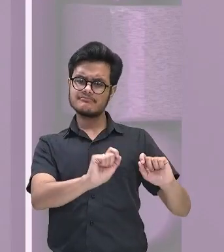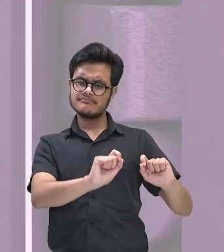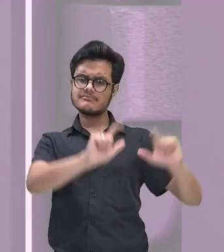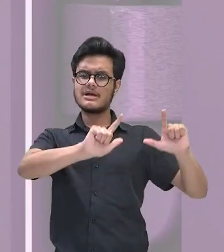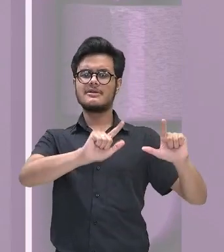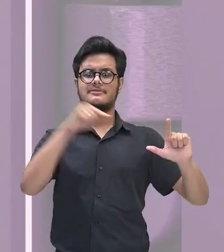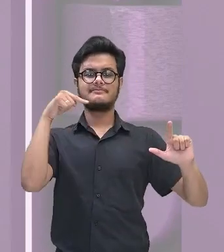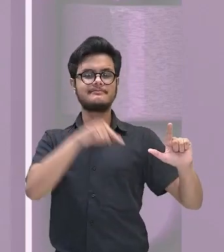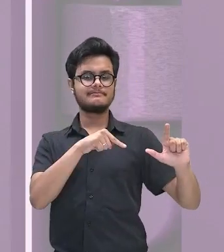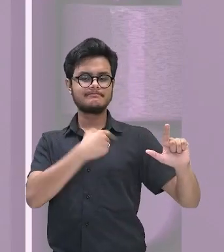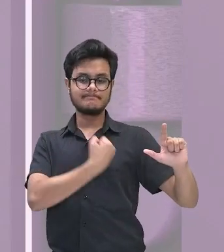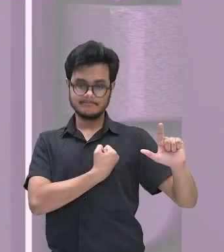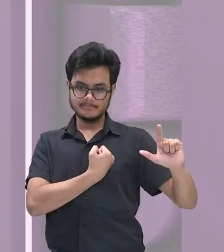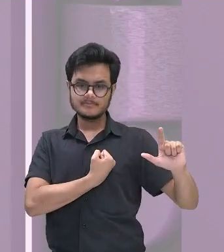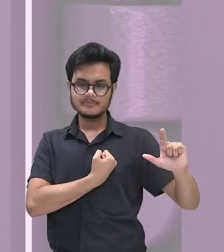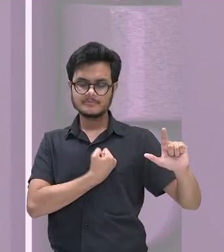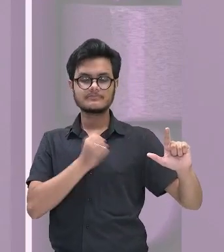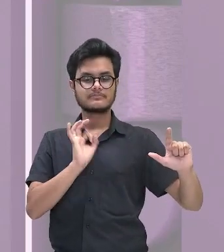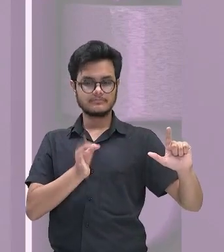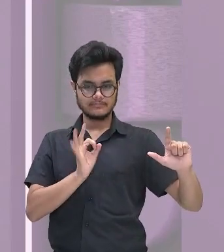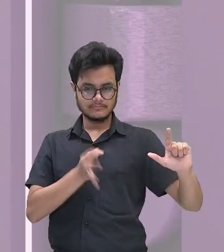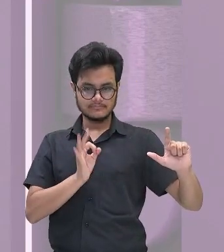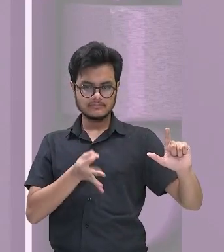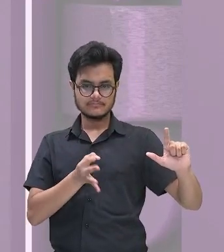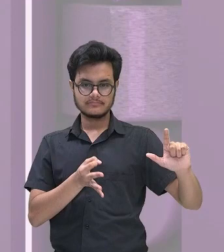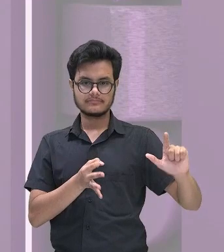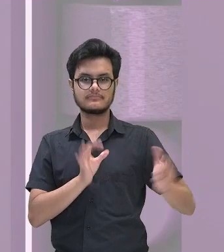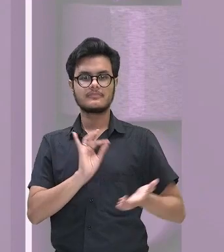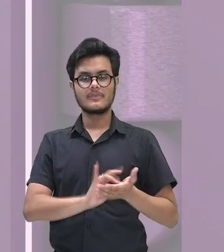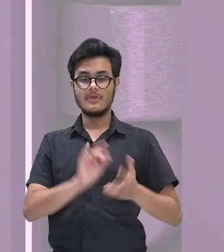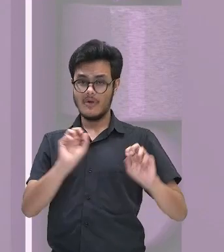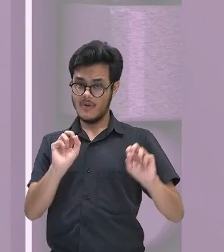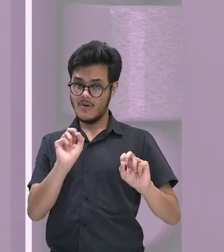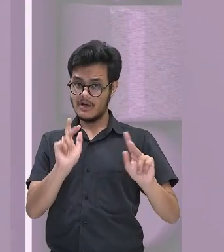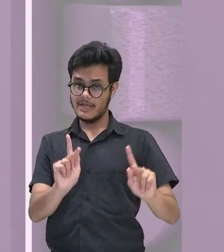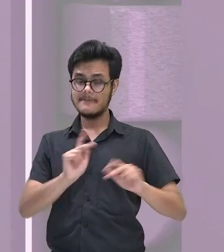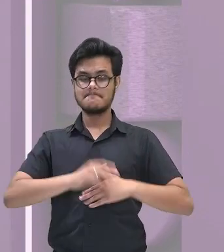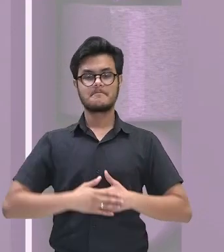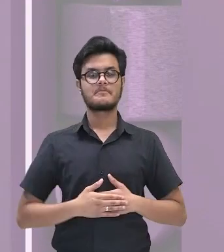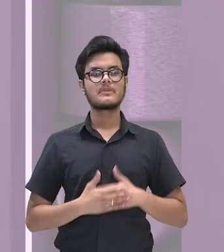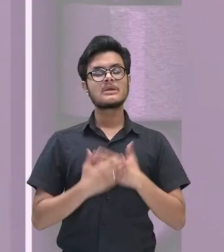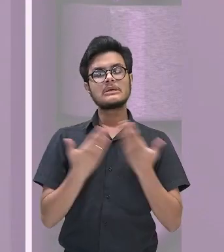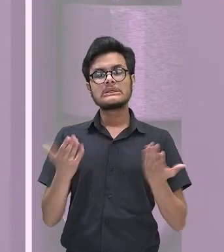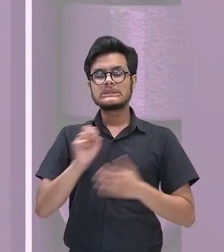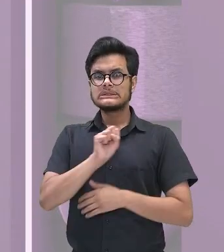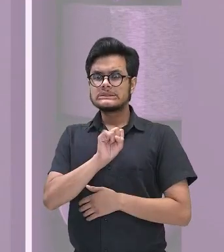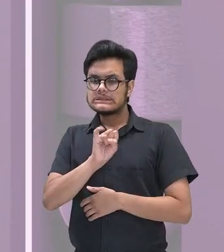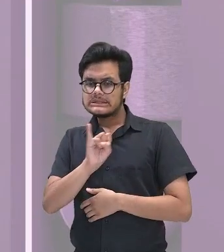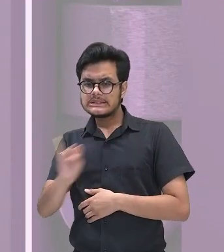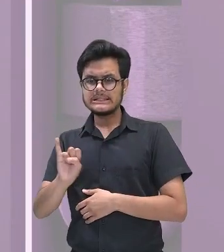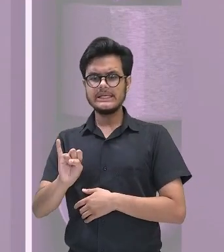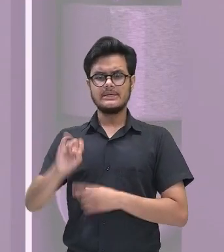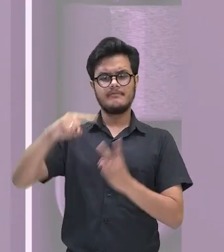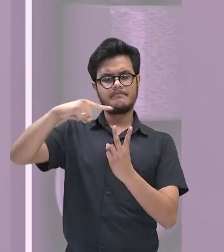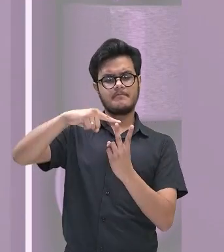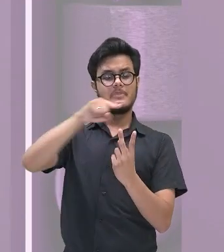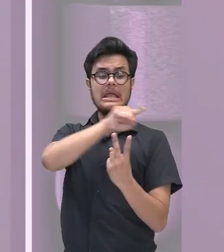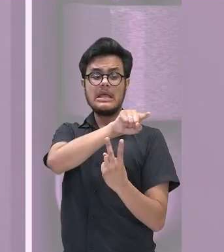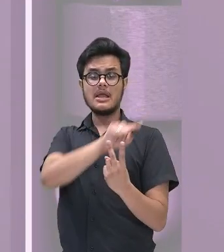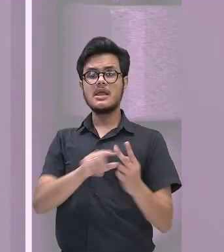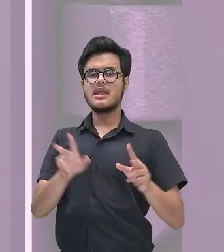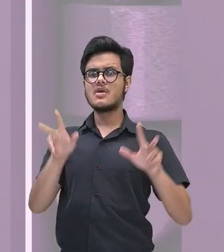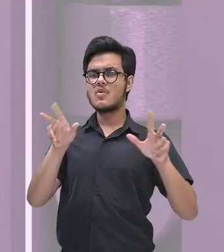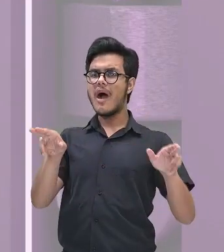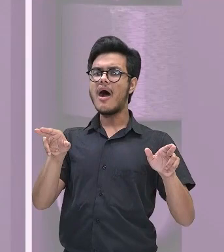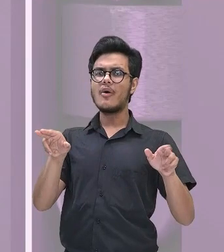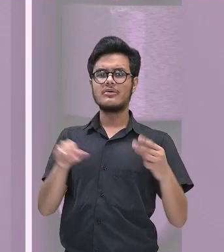número, quando eles possuem radicandos iguais. Se eles possuírem índices iguais, ou